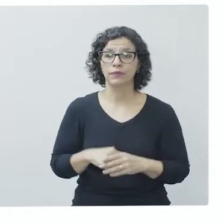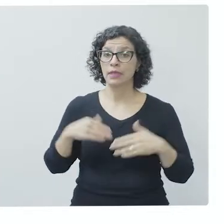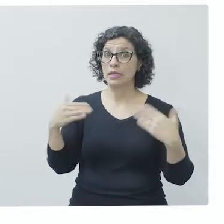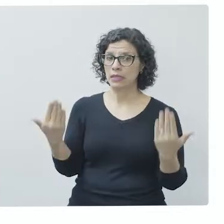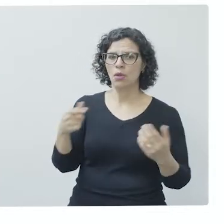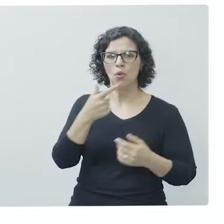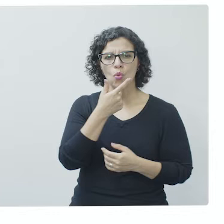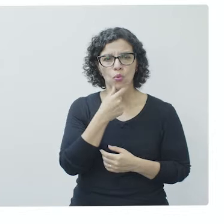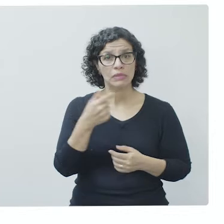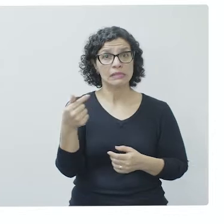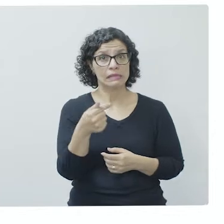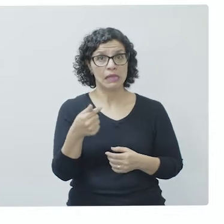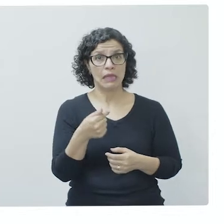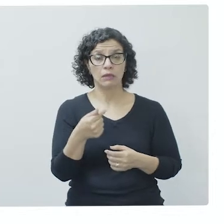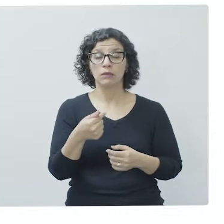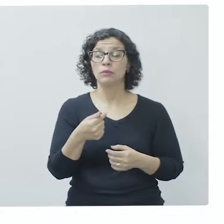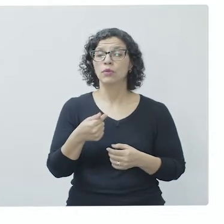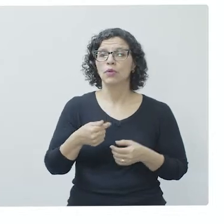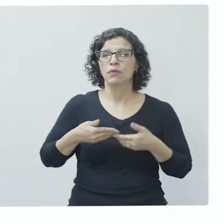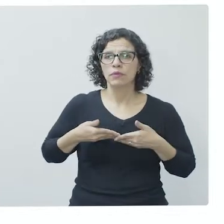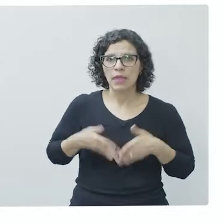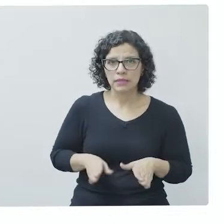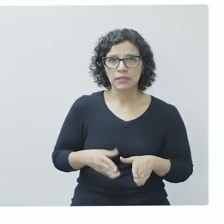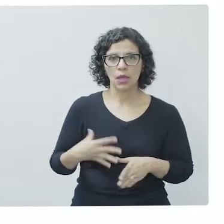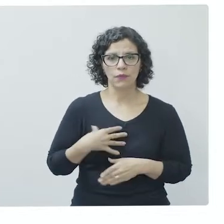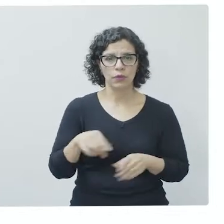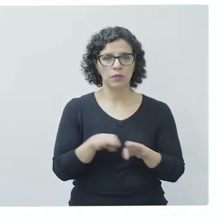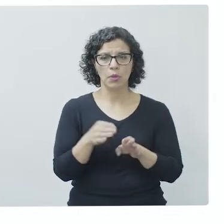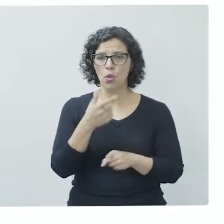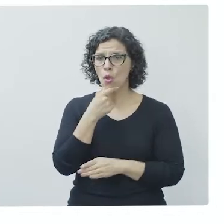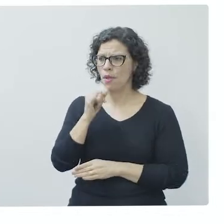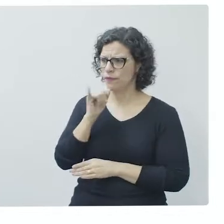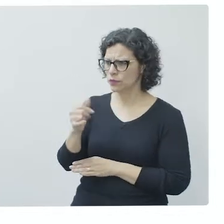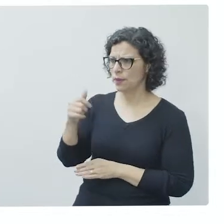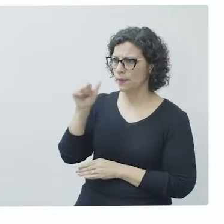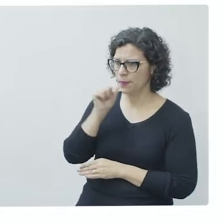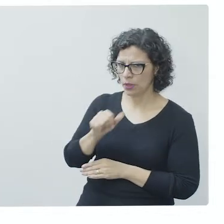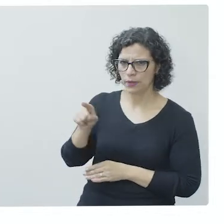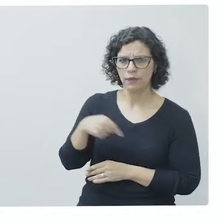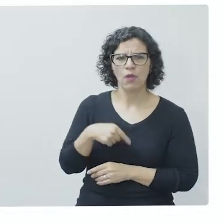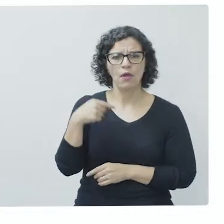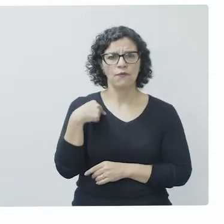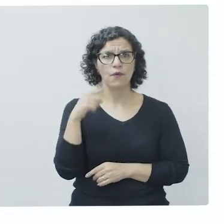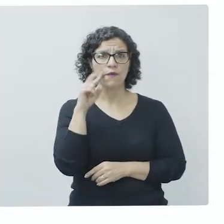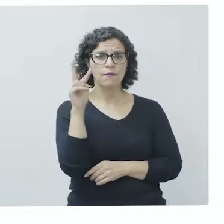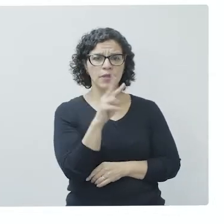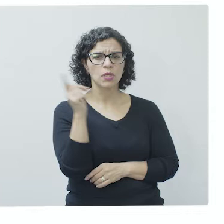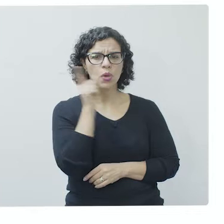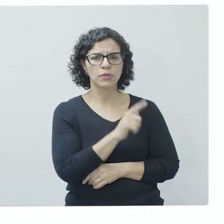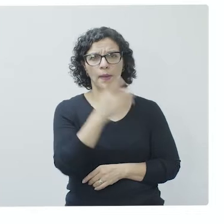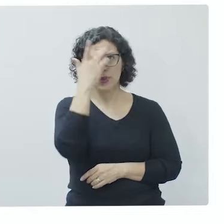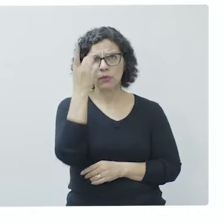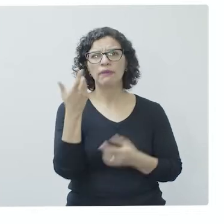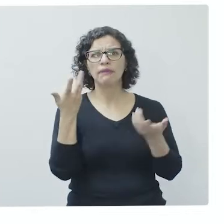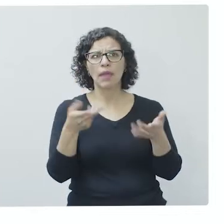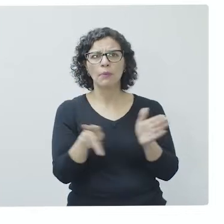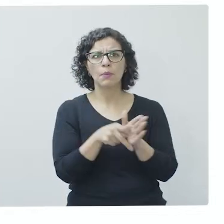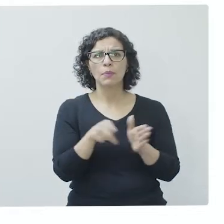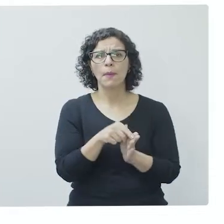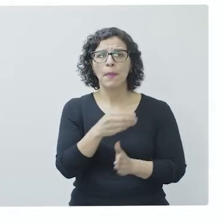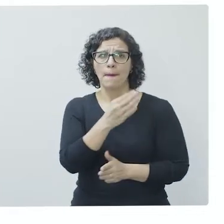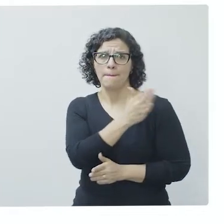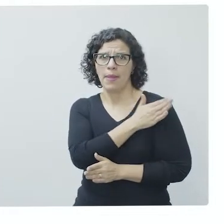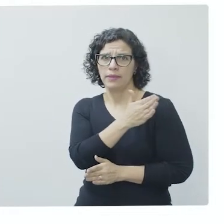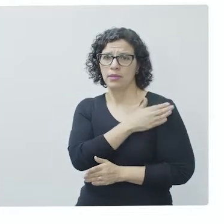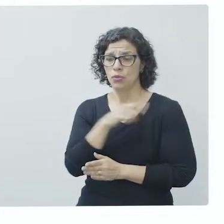novo. Assim que o 7º filho nasceu, o homem disse à mulher: "Vou ver se acho alguém que queira ser padrinho